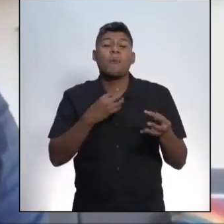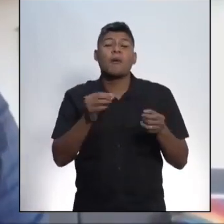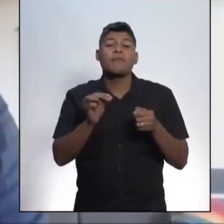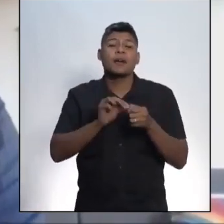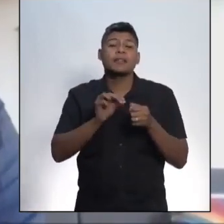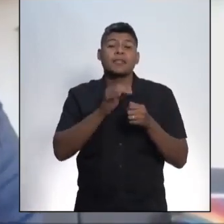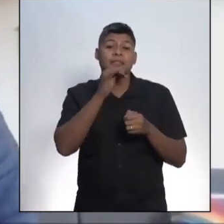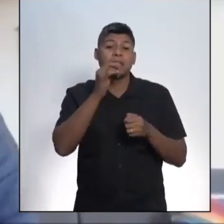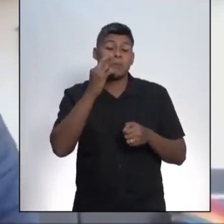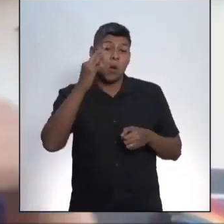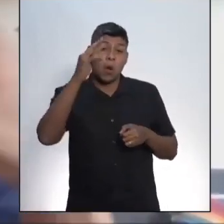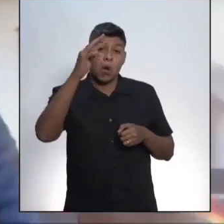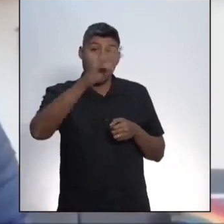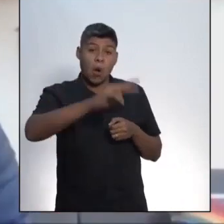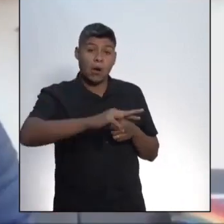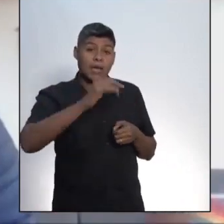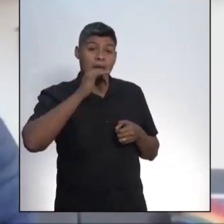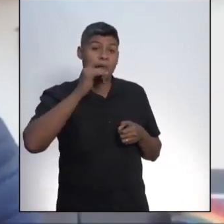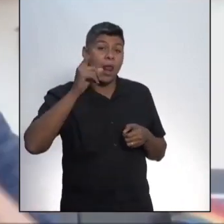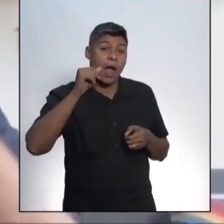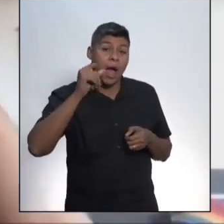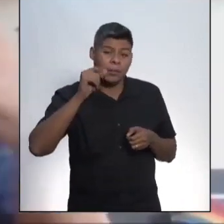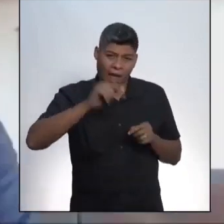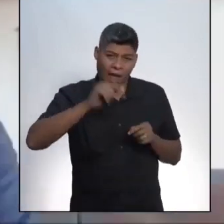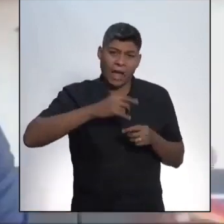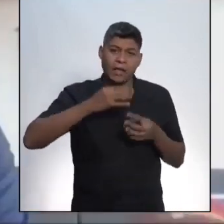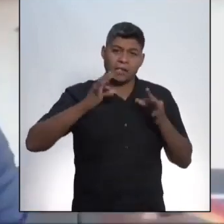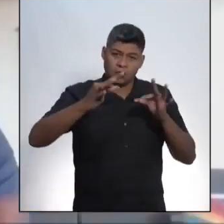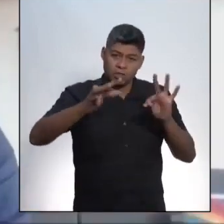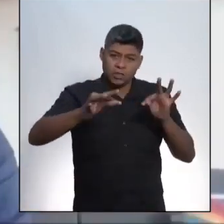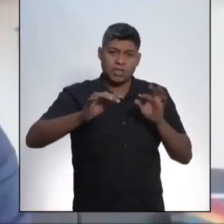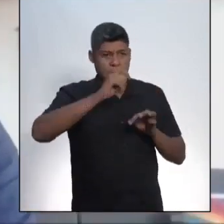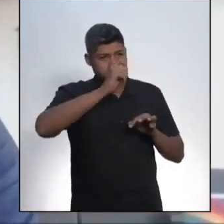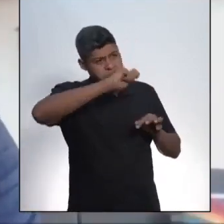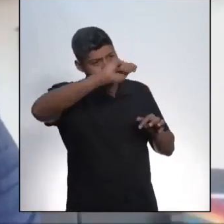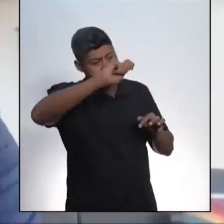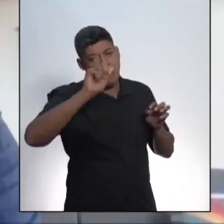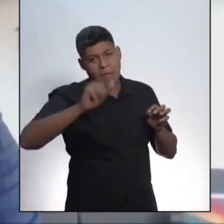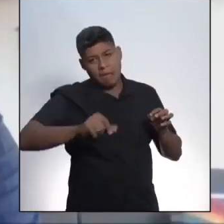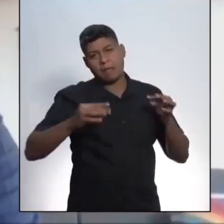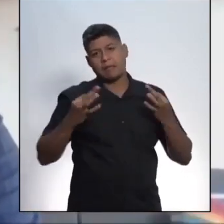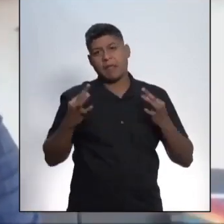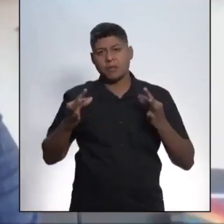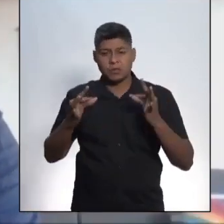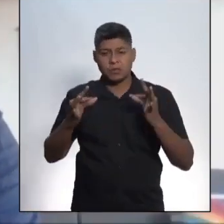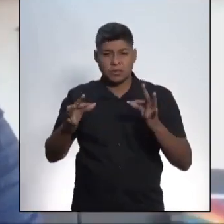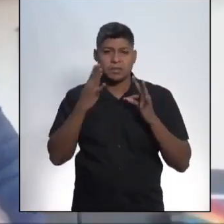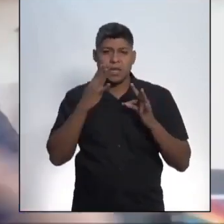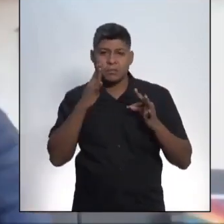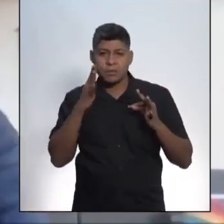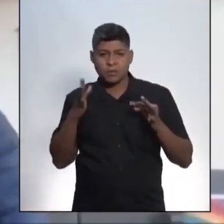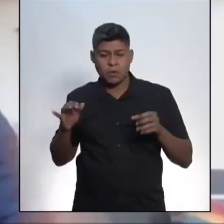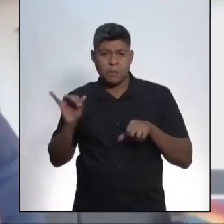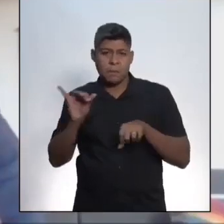Então, se a gente olhar, assim, o lápis é tecnologia, a lousa é tecnologia, o conjunto de métodos